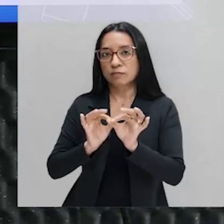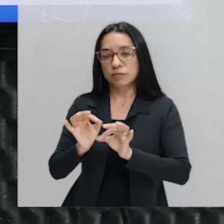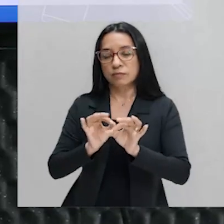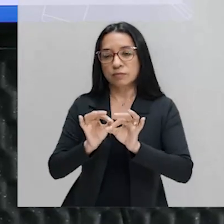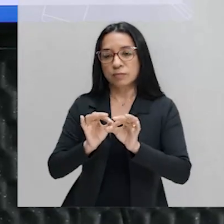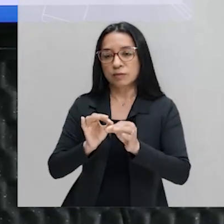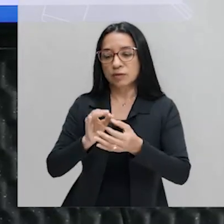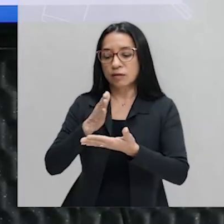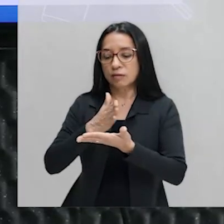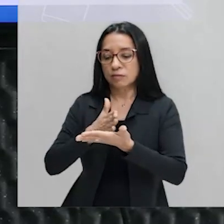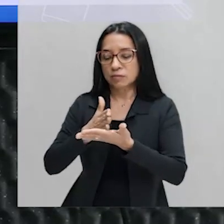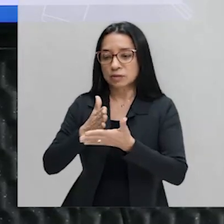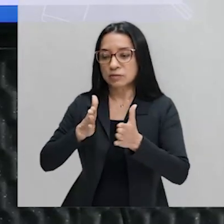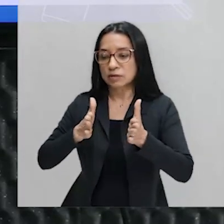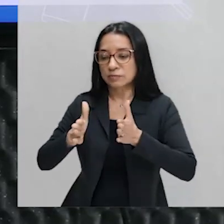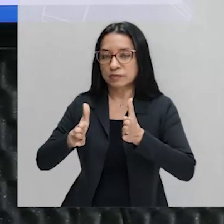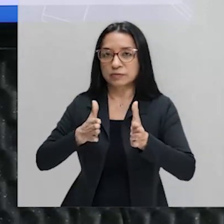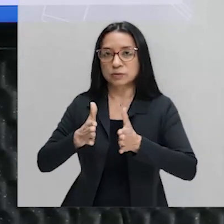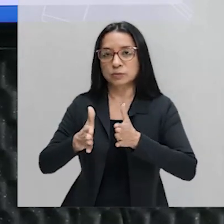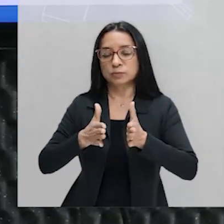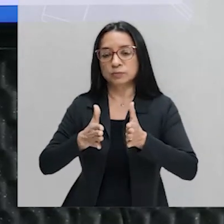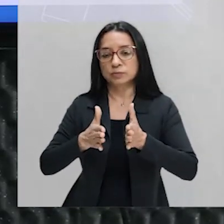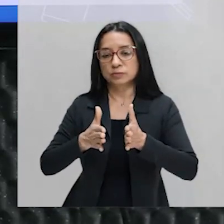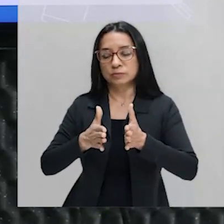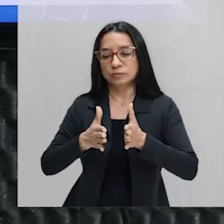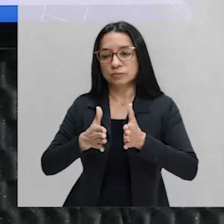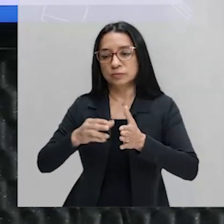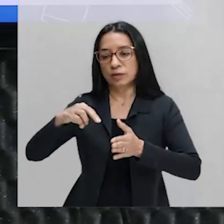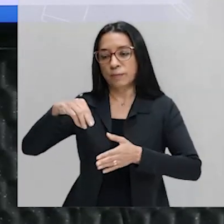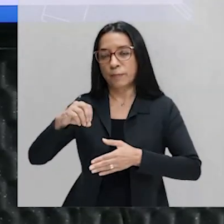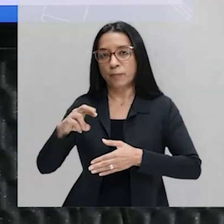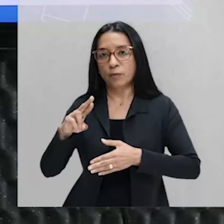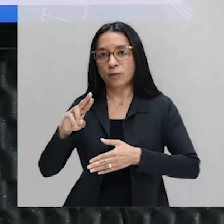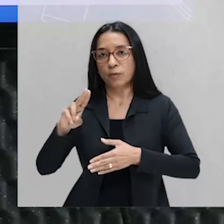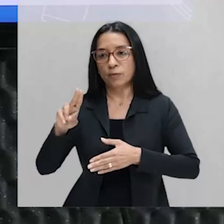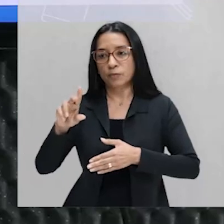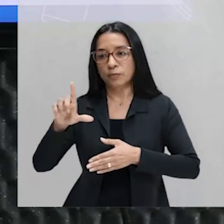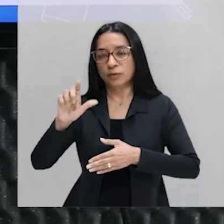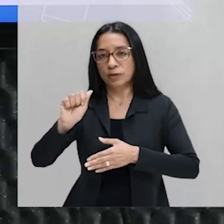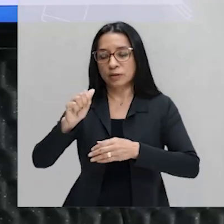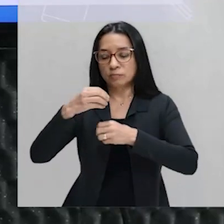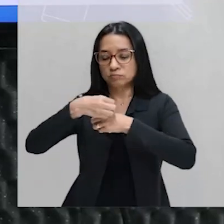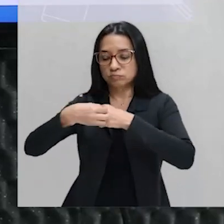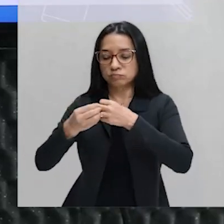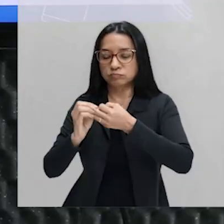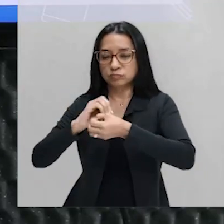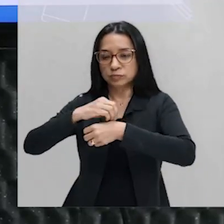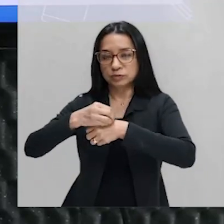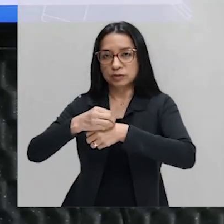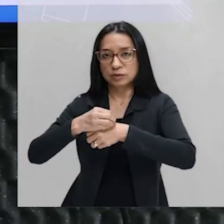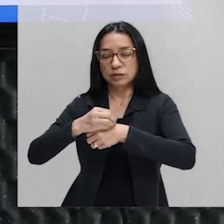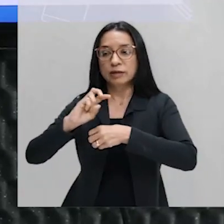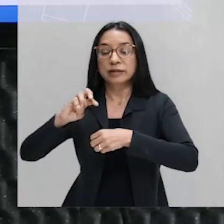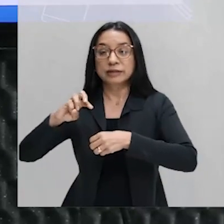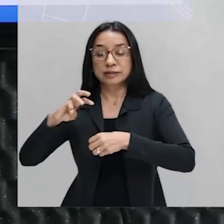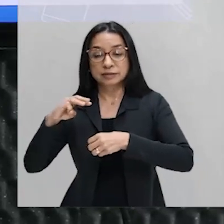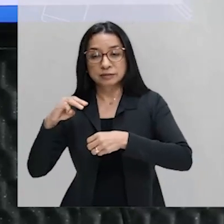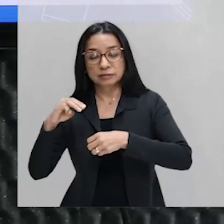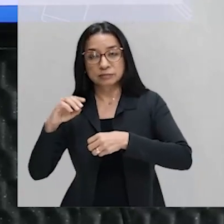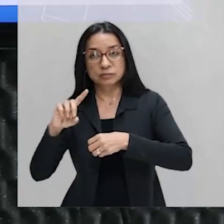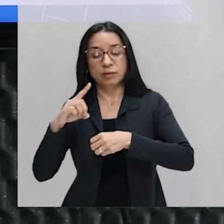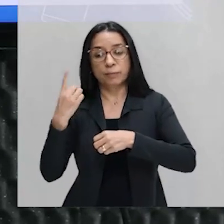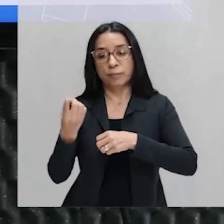fases do embrião. Quais são as fases? A fase de mórula, depois a fase de blástula.